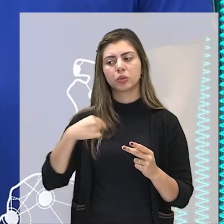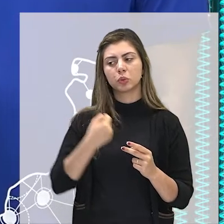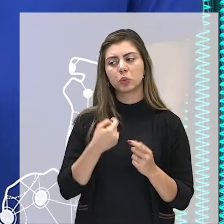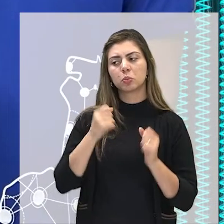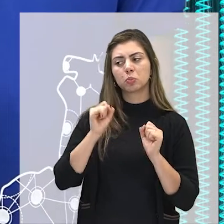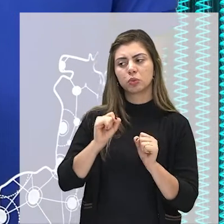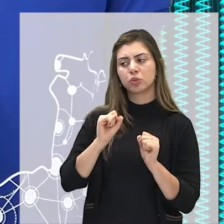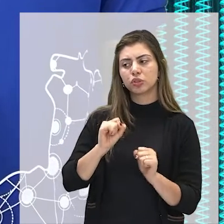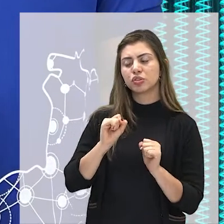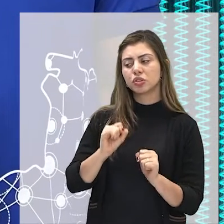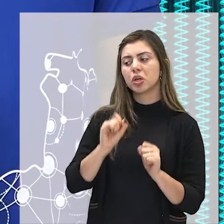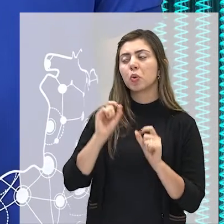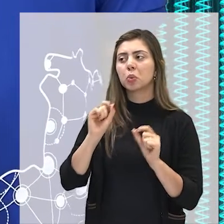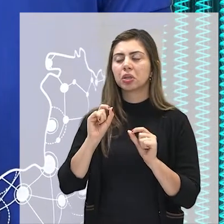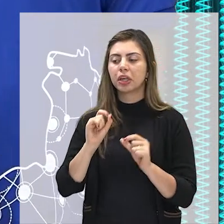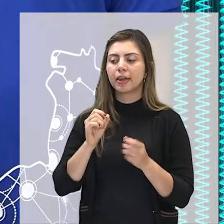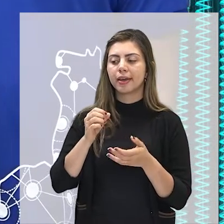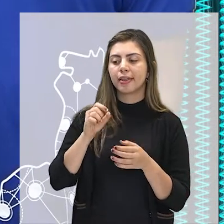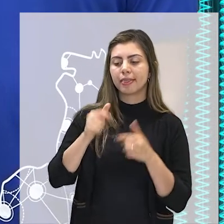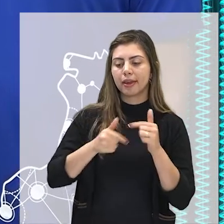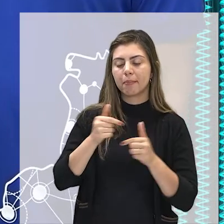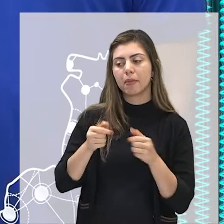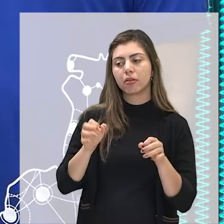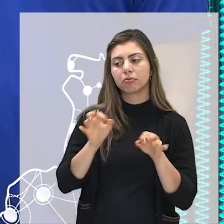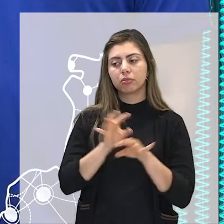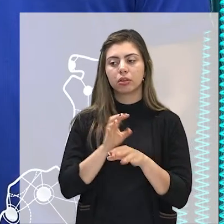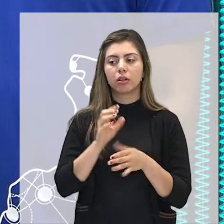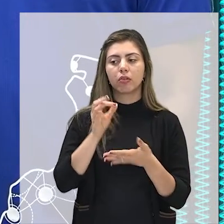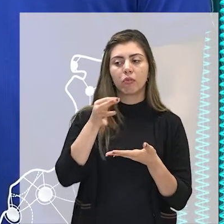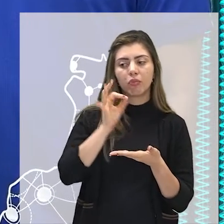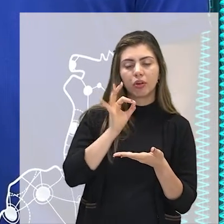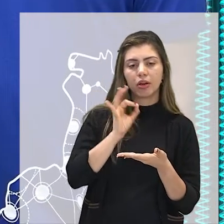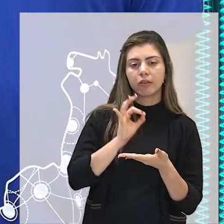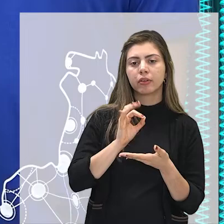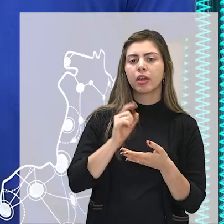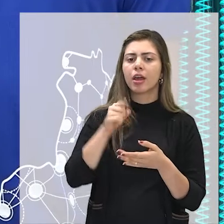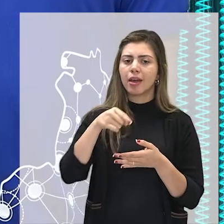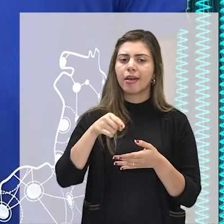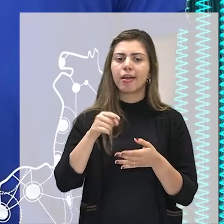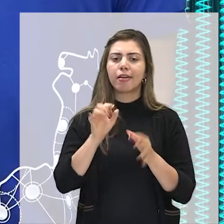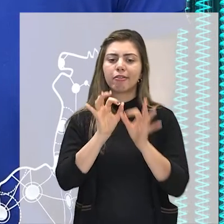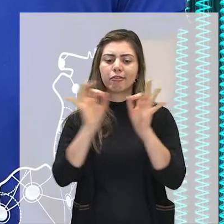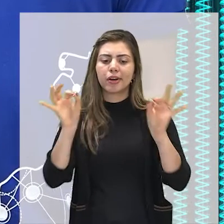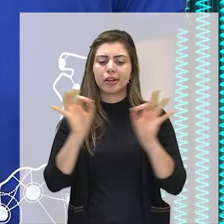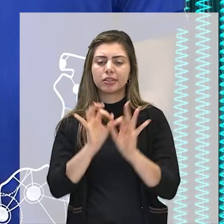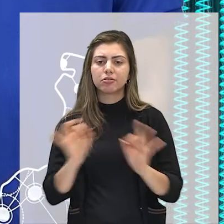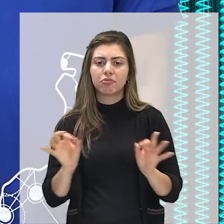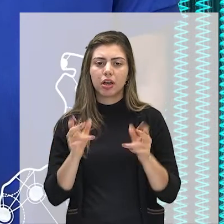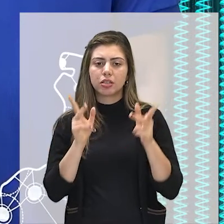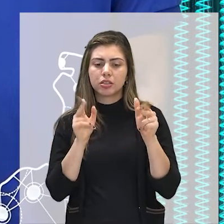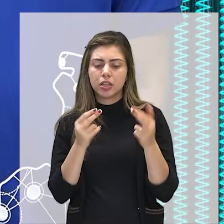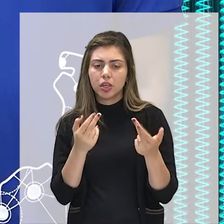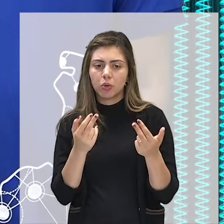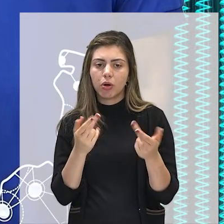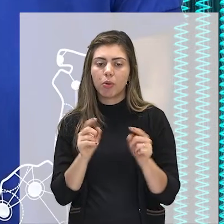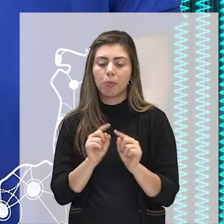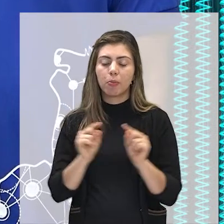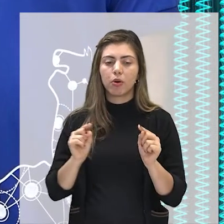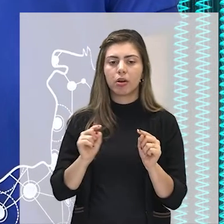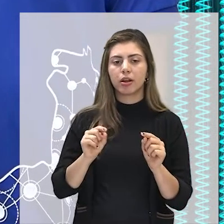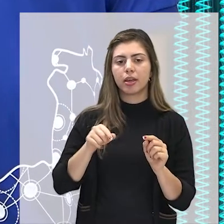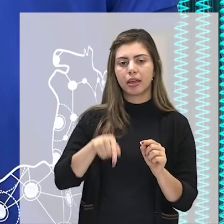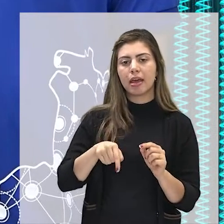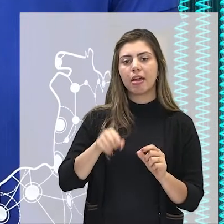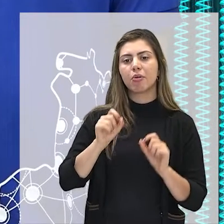um café depois do trabalho. Ambas dizem a mesma coisa, a diferença é que é algo regional, é algo falado